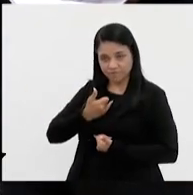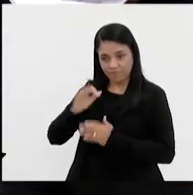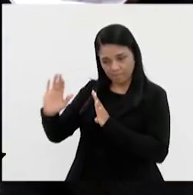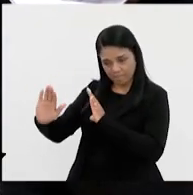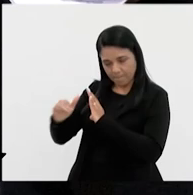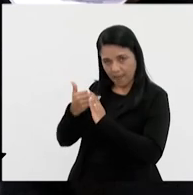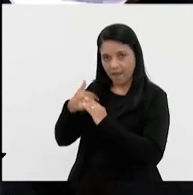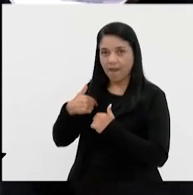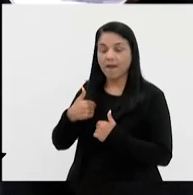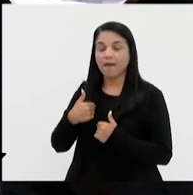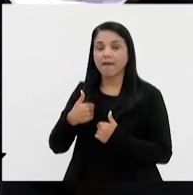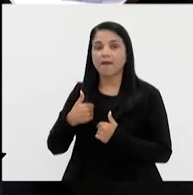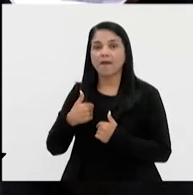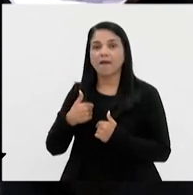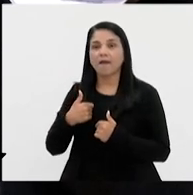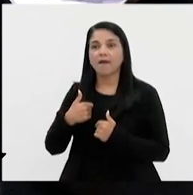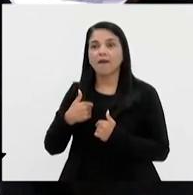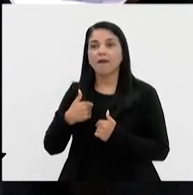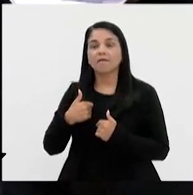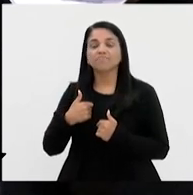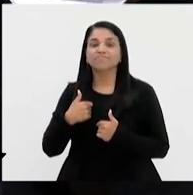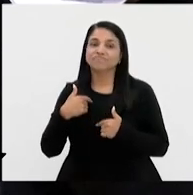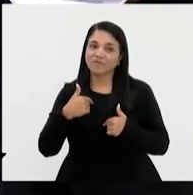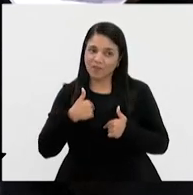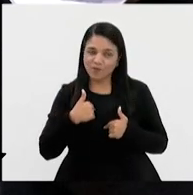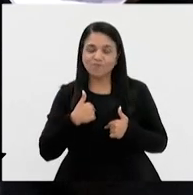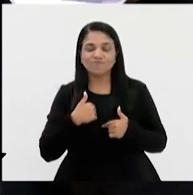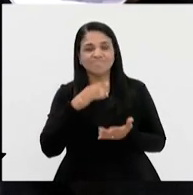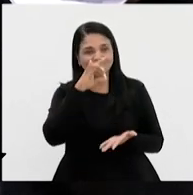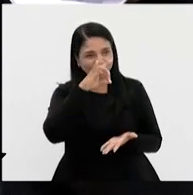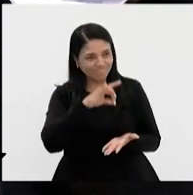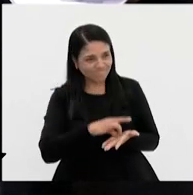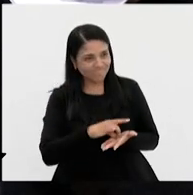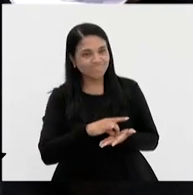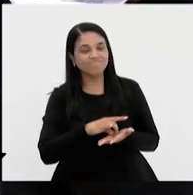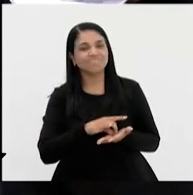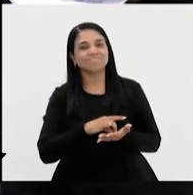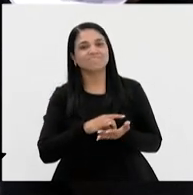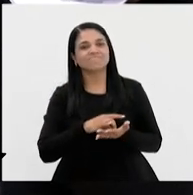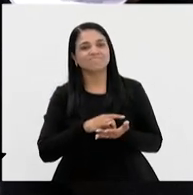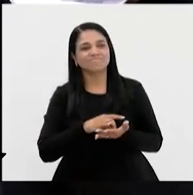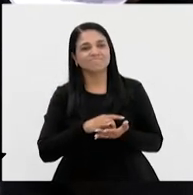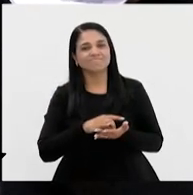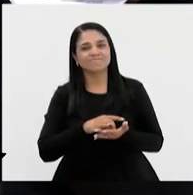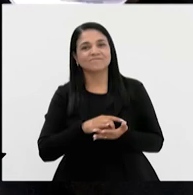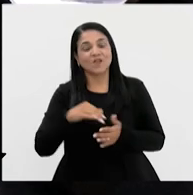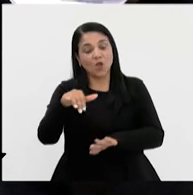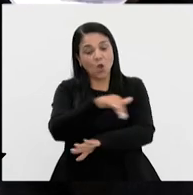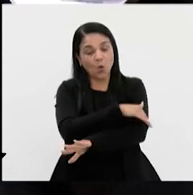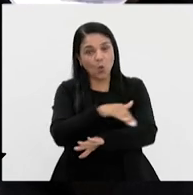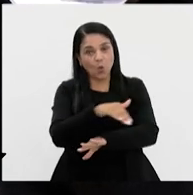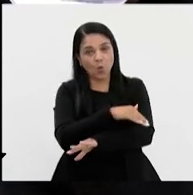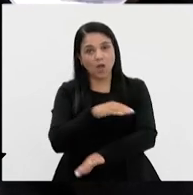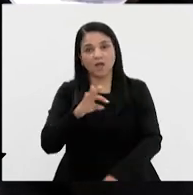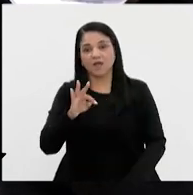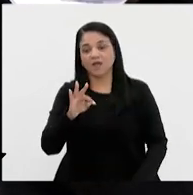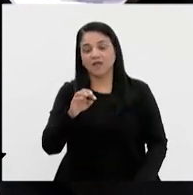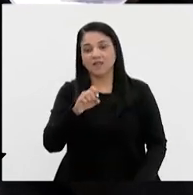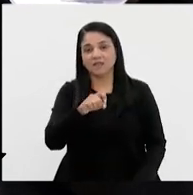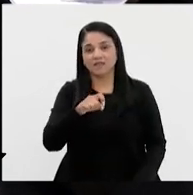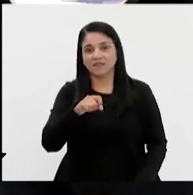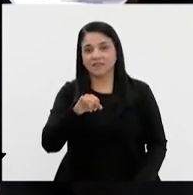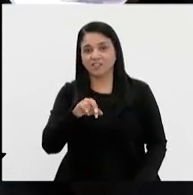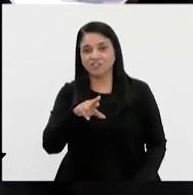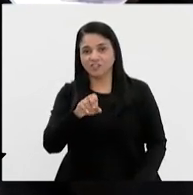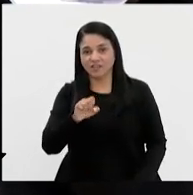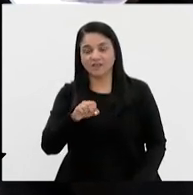que, infelizmente, eu tenho razão. A rua é Teixeira de Castro, Teixeira de Mello, em Copacabana. É que o Carlos